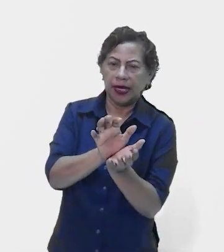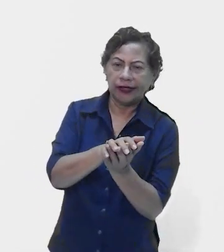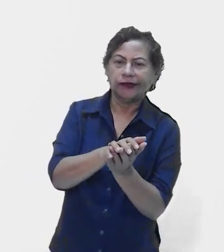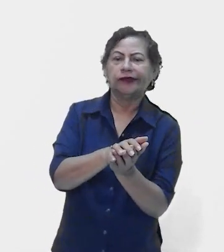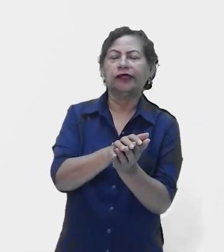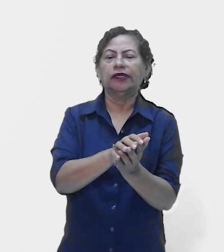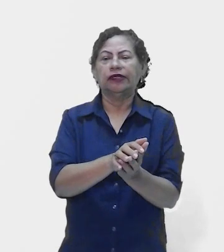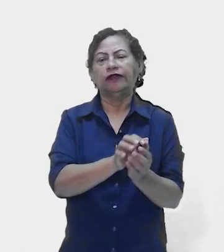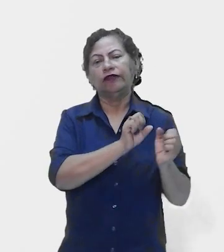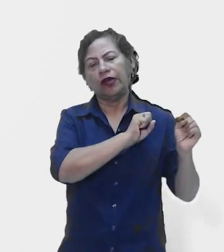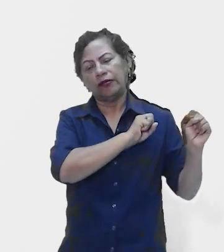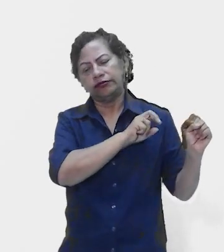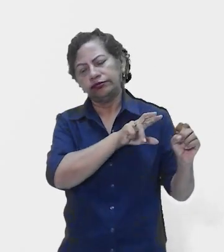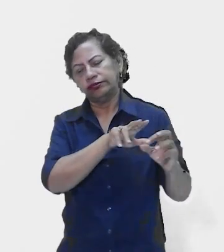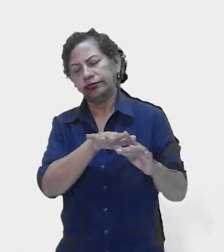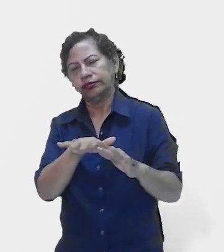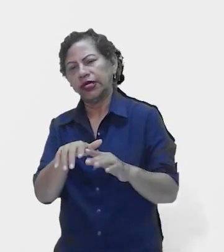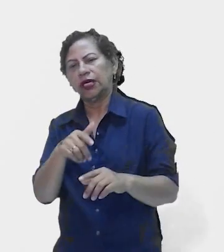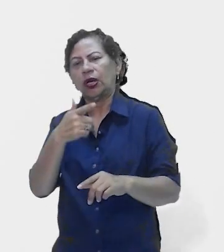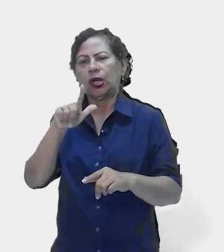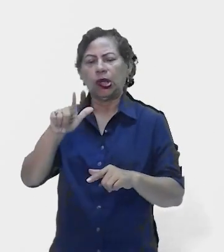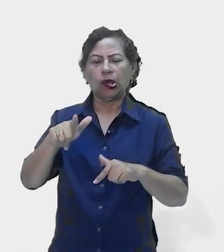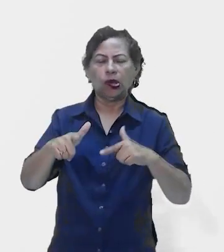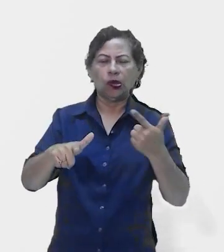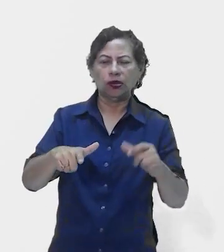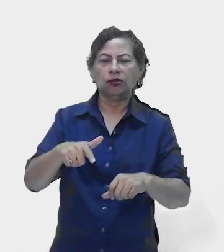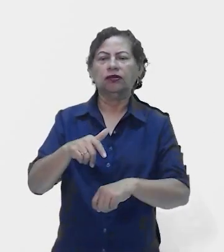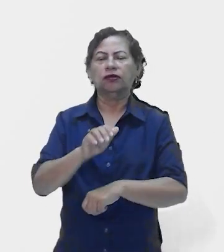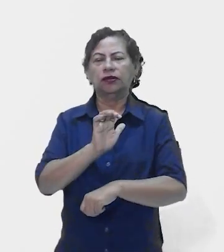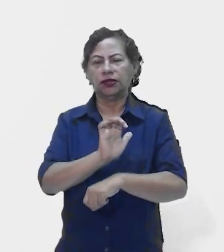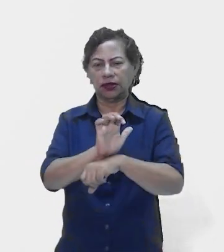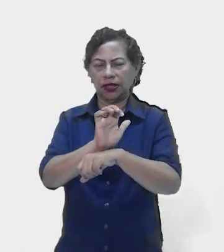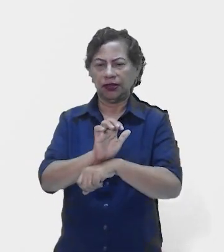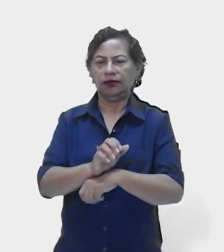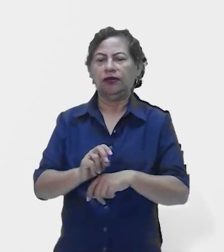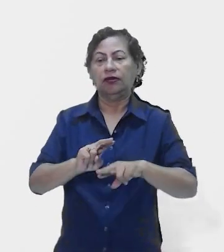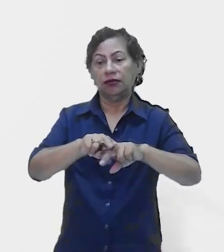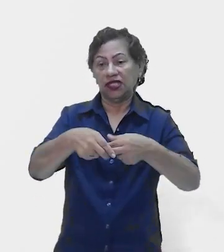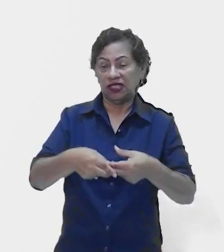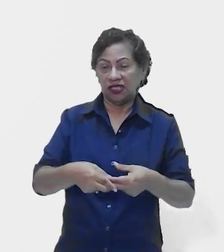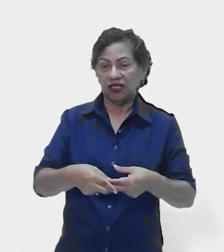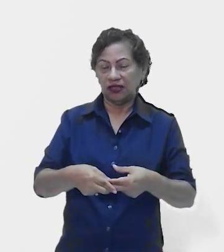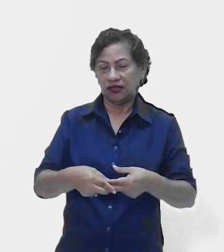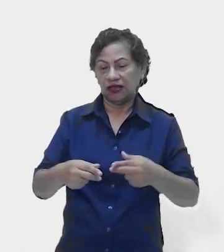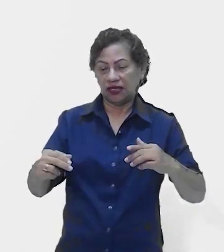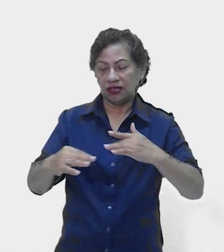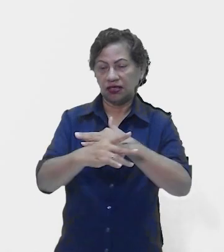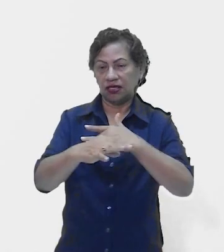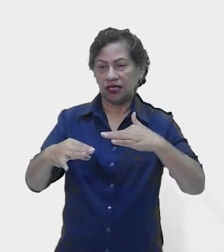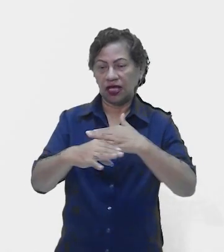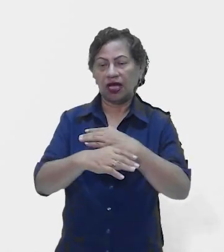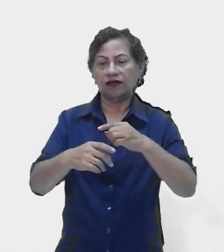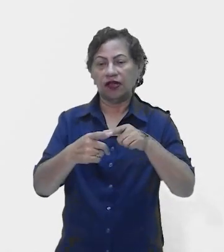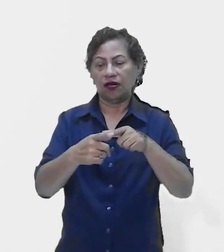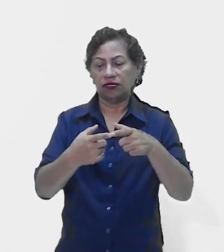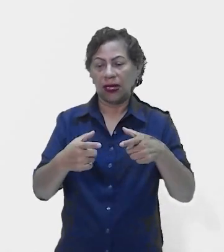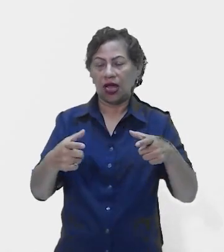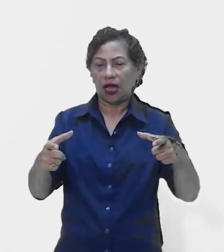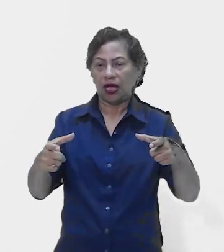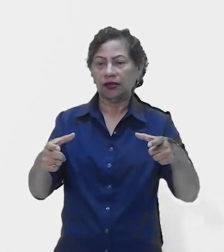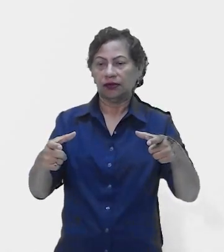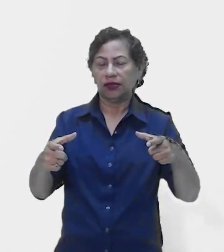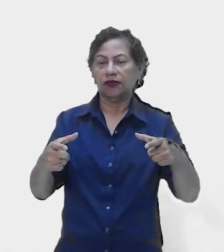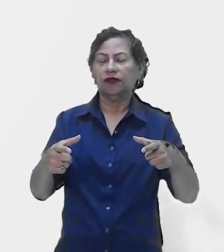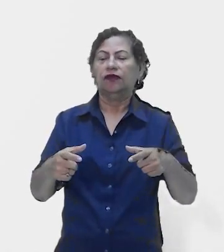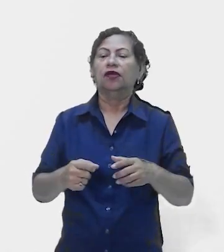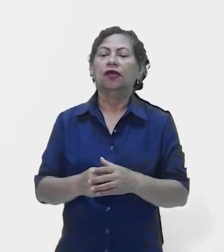é claro, com esse crescimento acelerado das cidades, irão surgir também